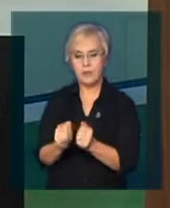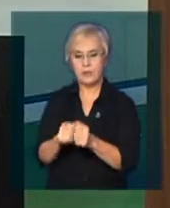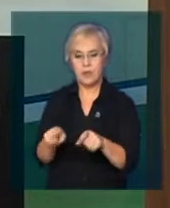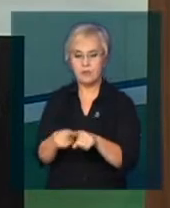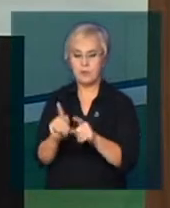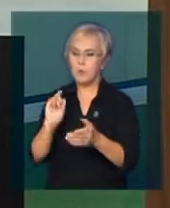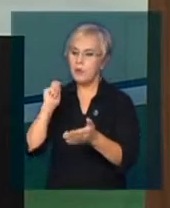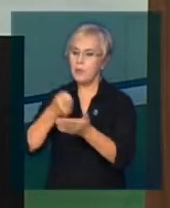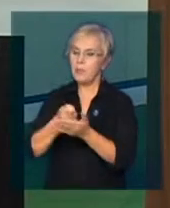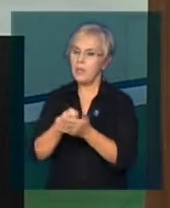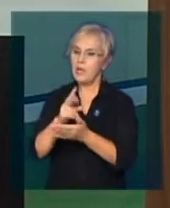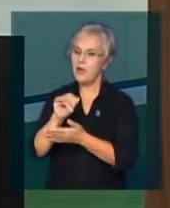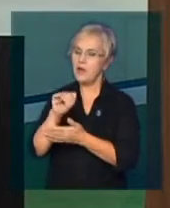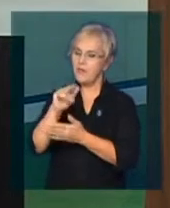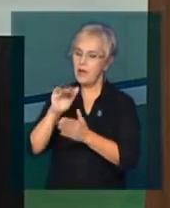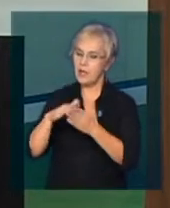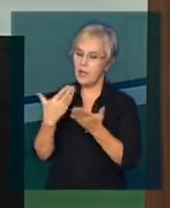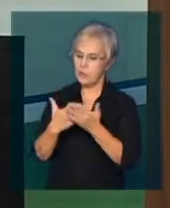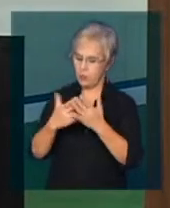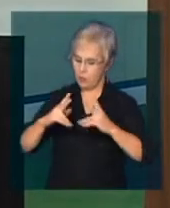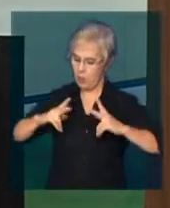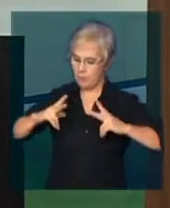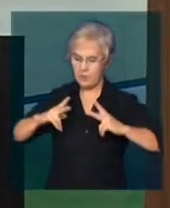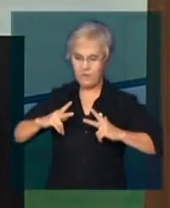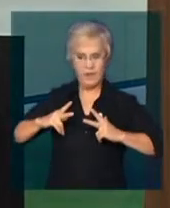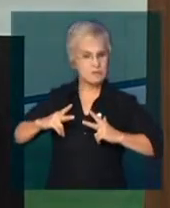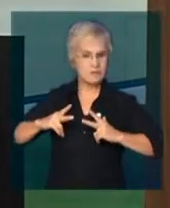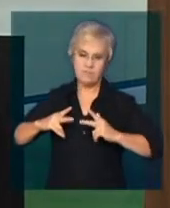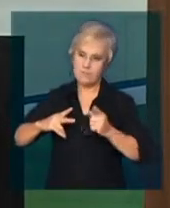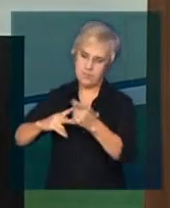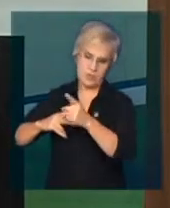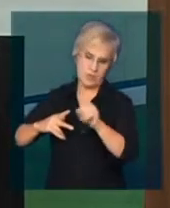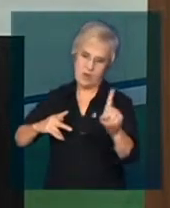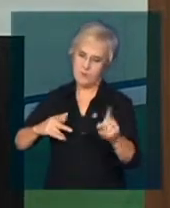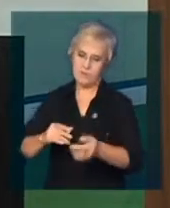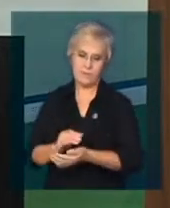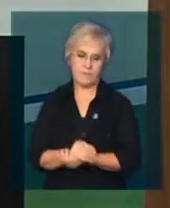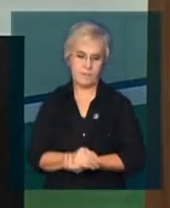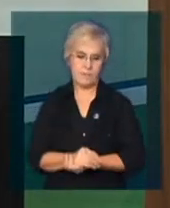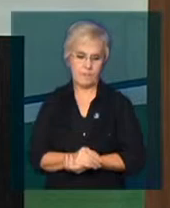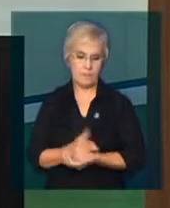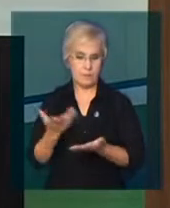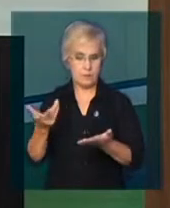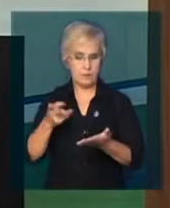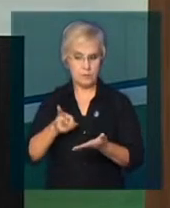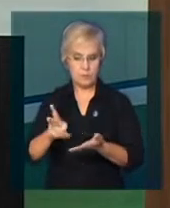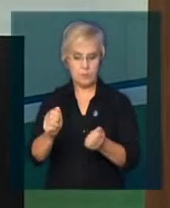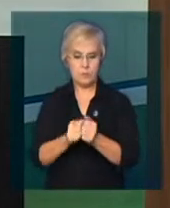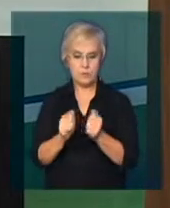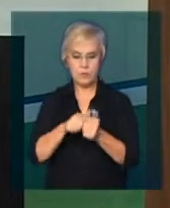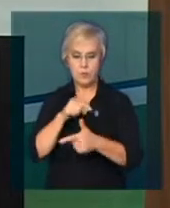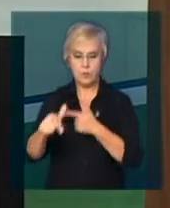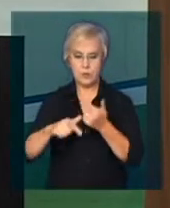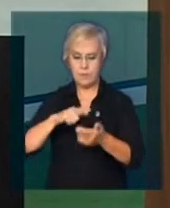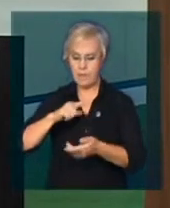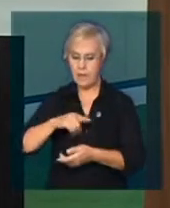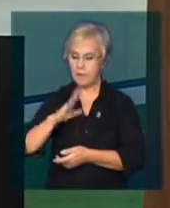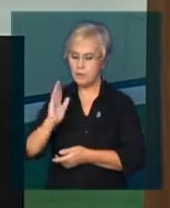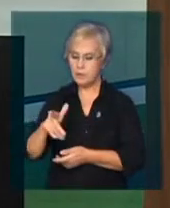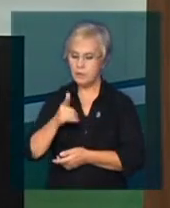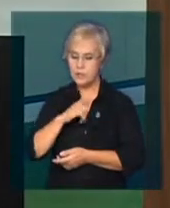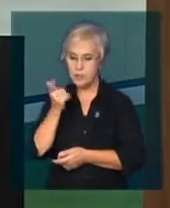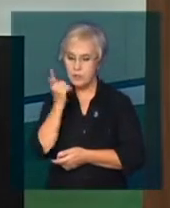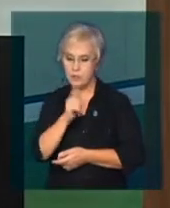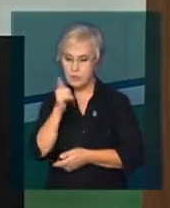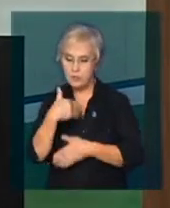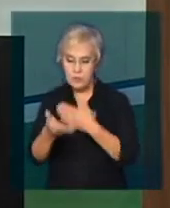pagar a vaga na escola privada para ter uma vaga para um portador de necessidade especial, e sim manter os trabalhos que existem e que têm condições